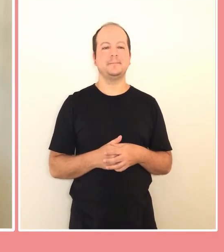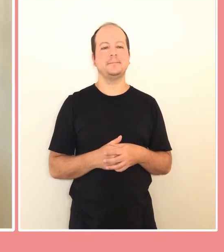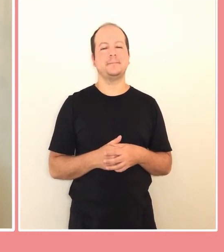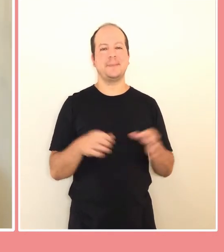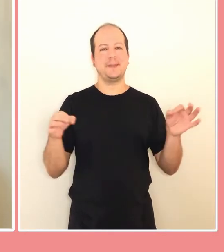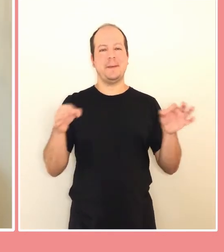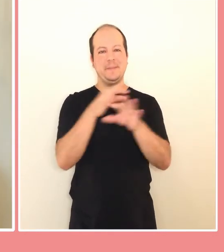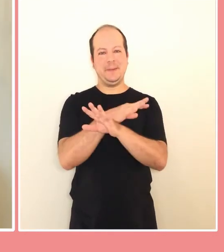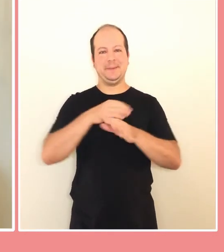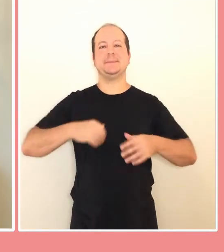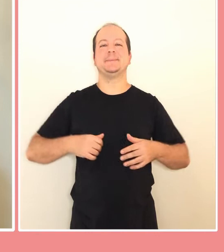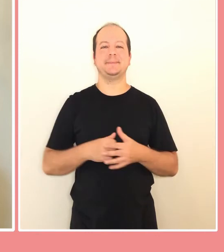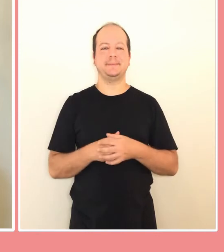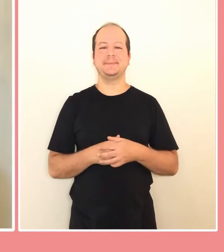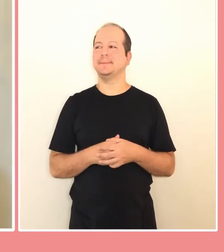Pronto.